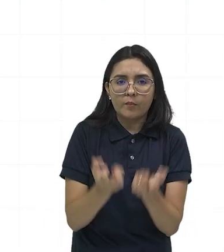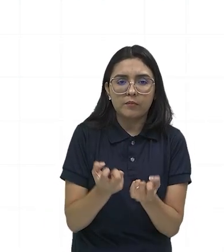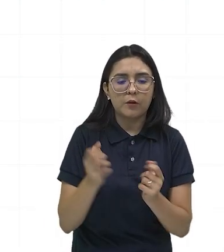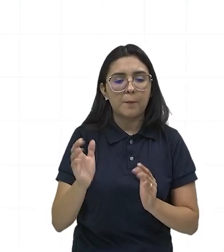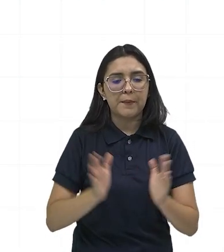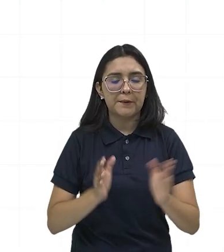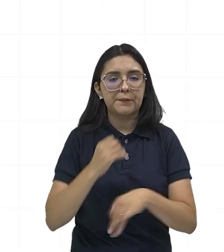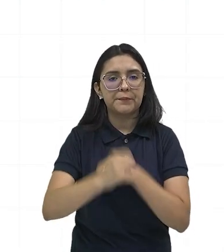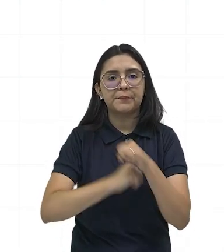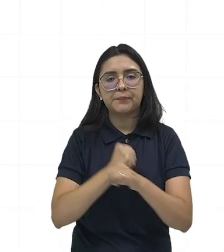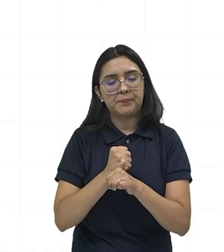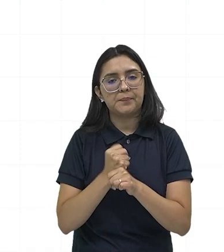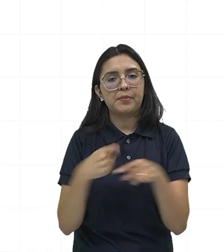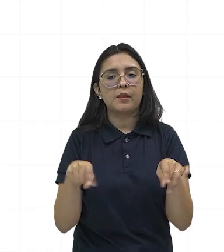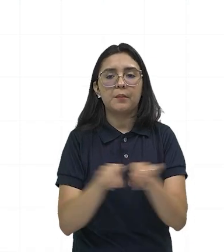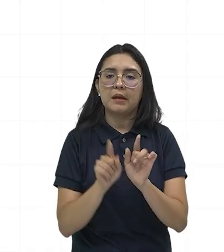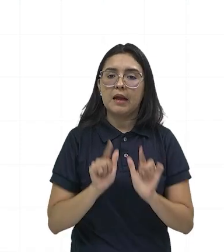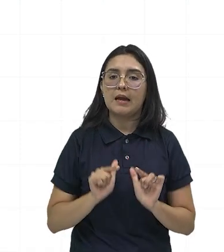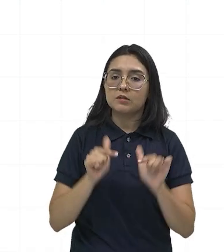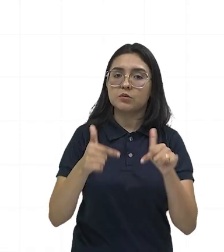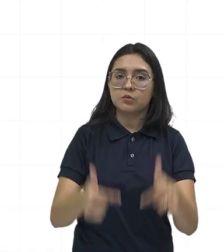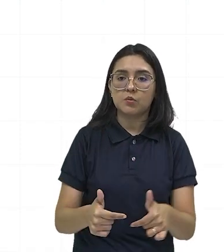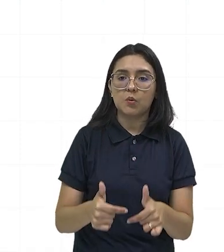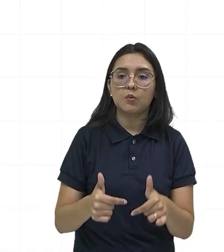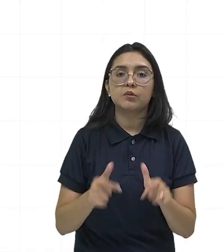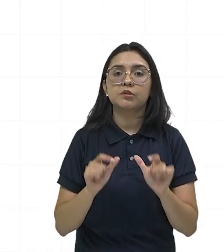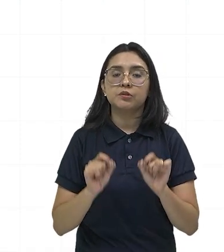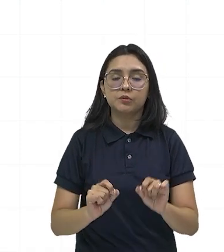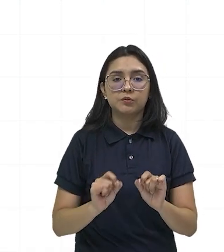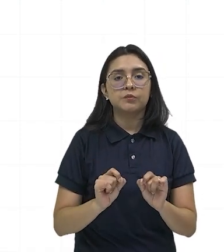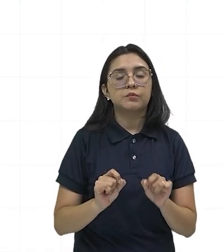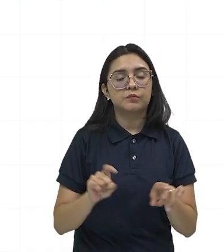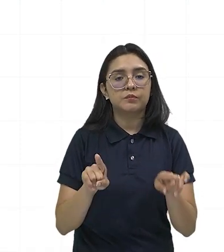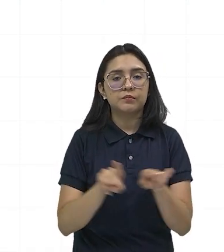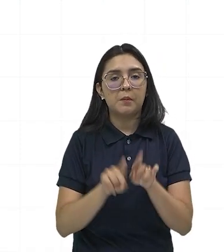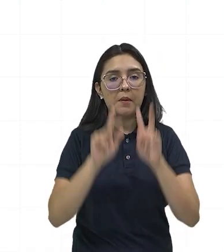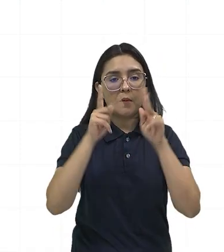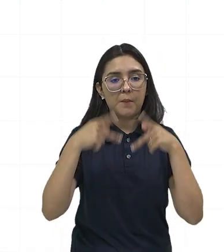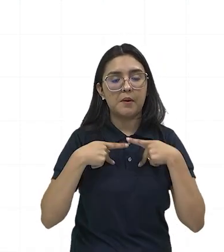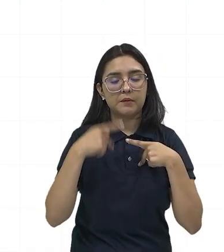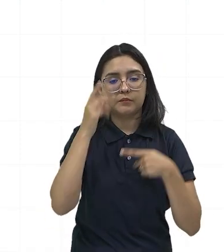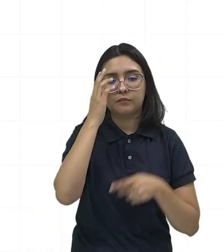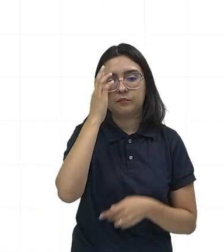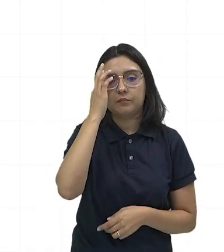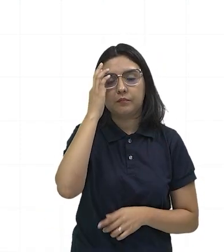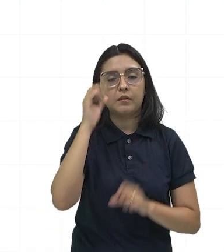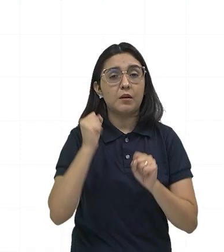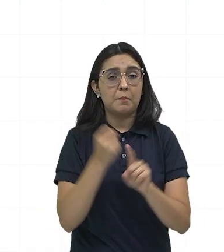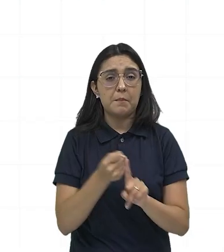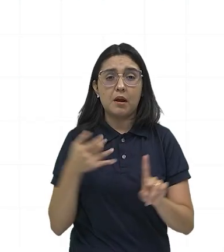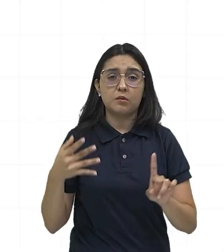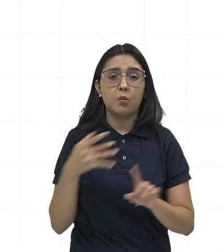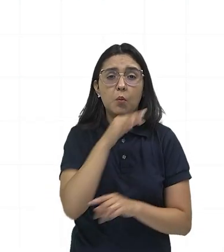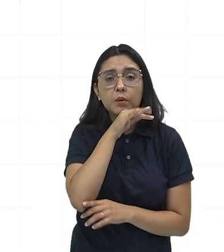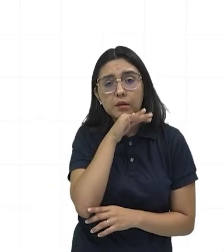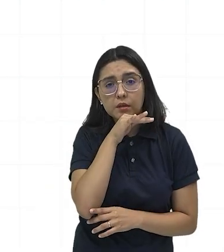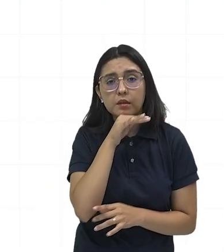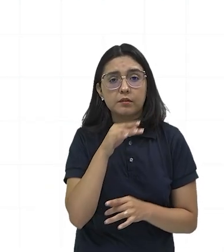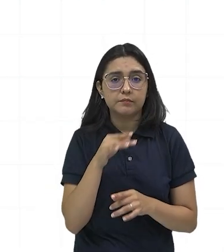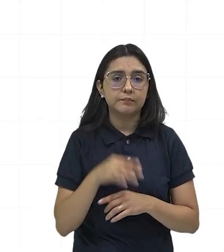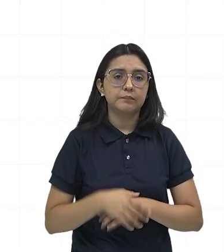As atividades humanas descontroladas têm levado a impactos negativos